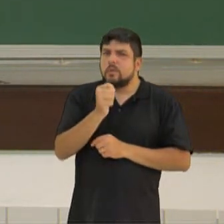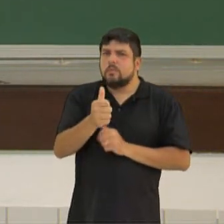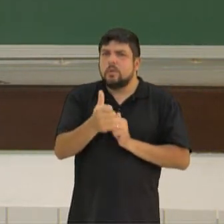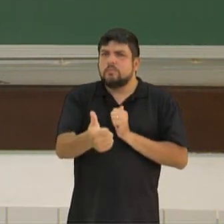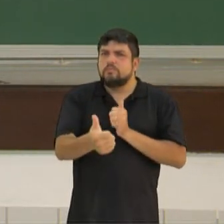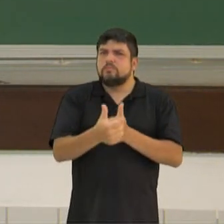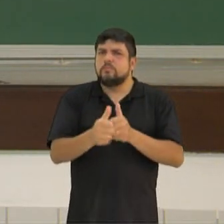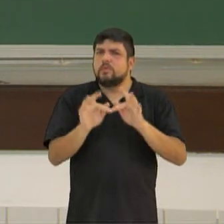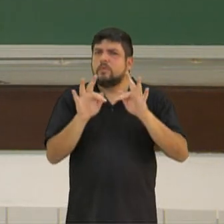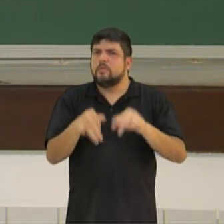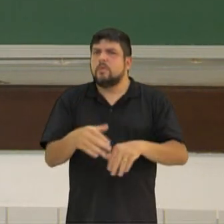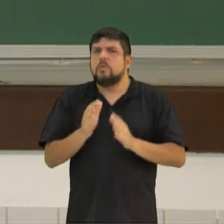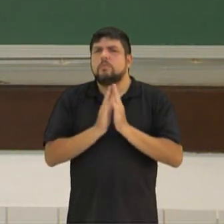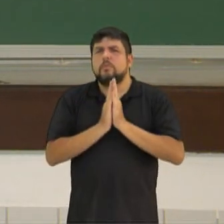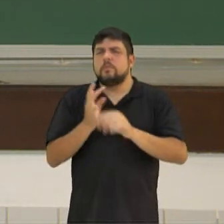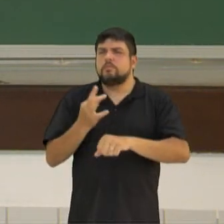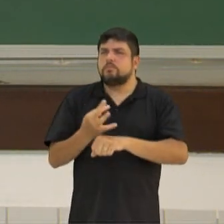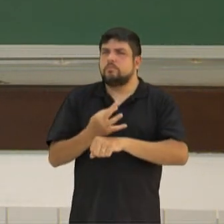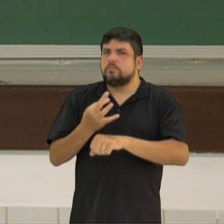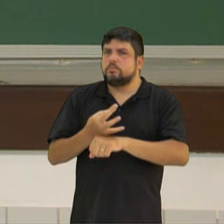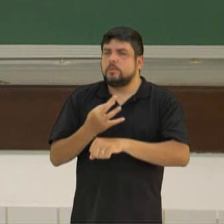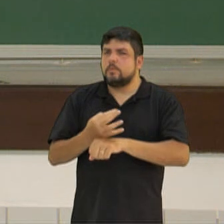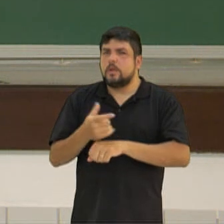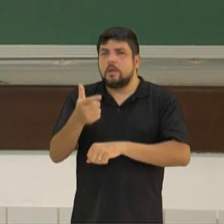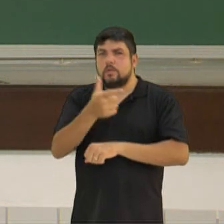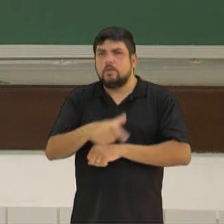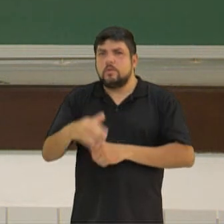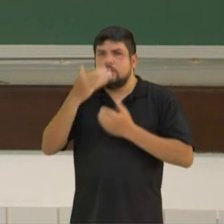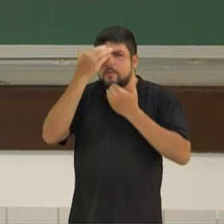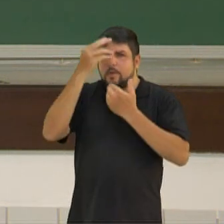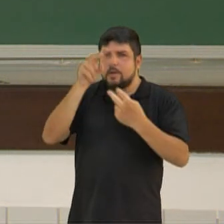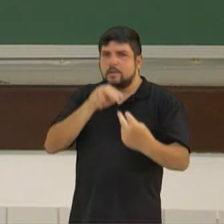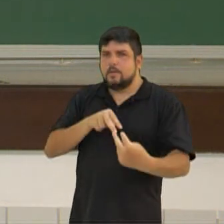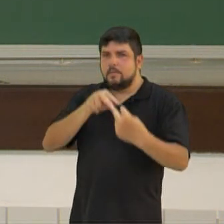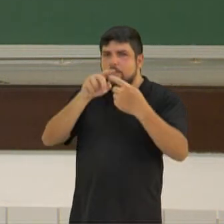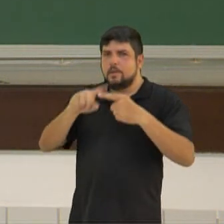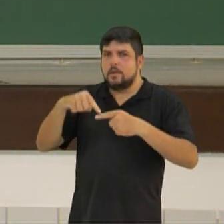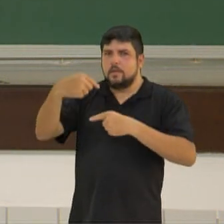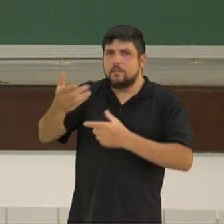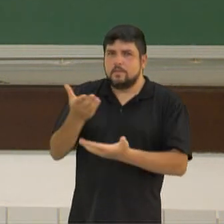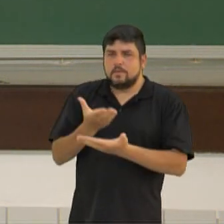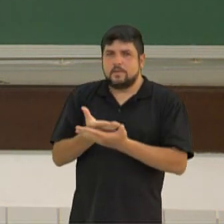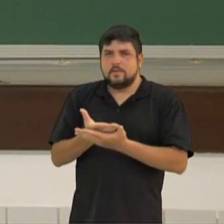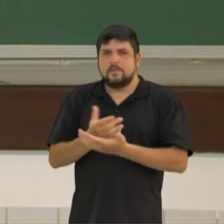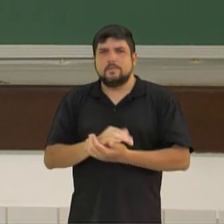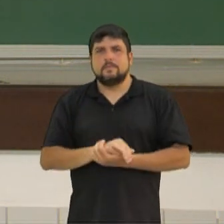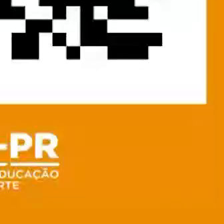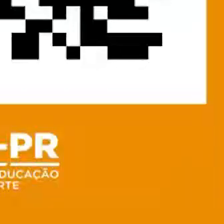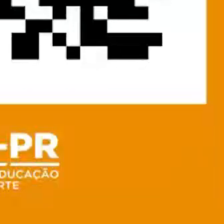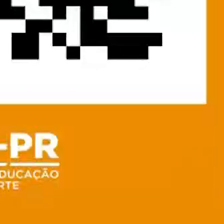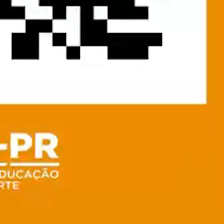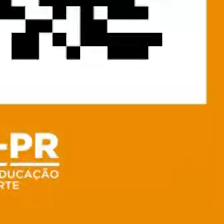tá? Aguenta aí mais um pouquinho. De novo, agradeço a sua atenção e até a nossa próxima aula.